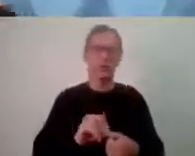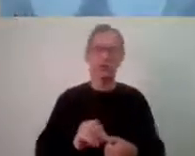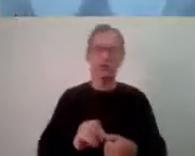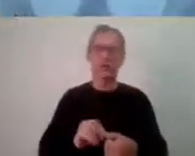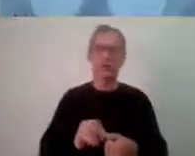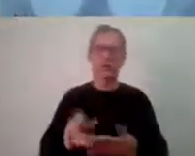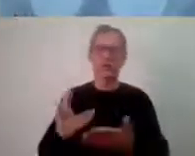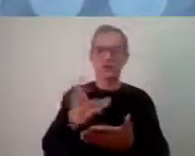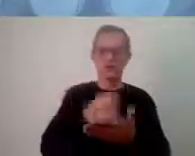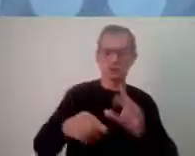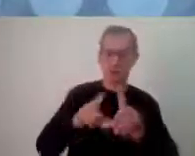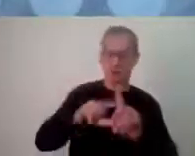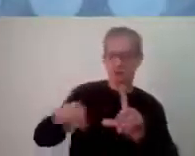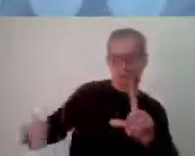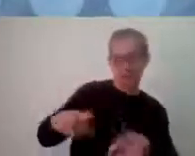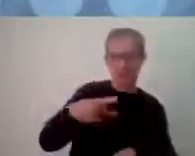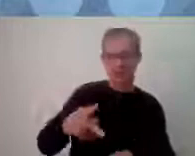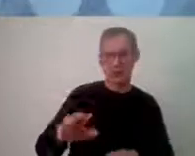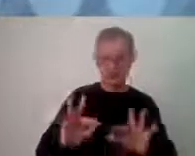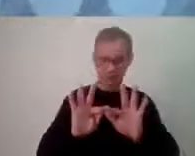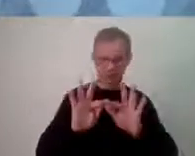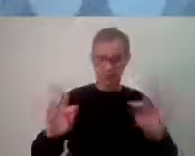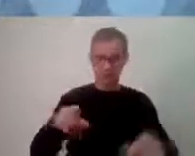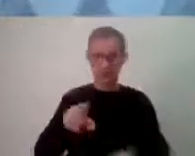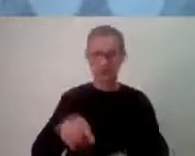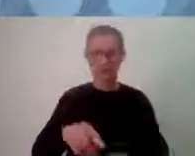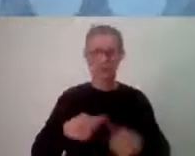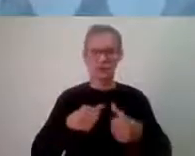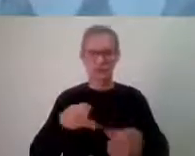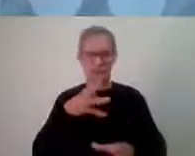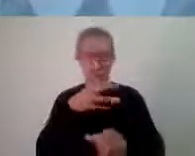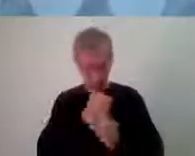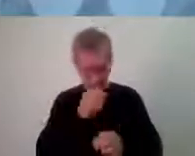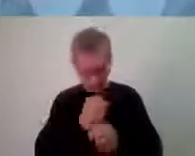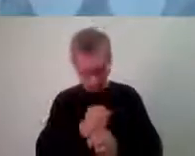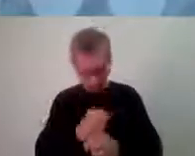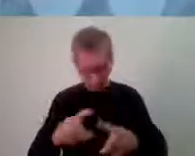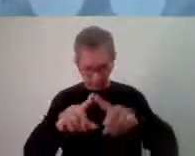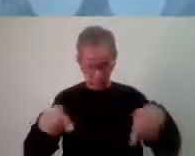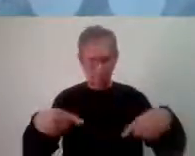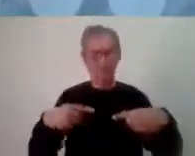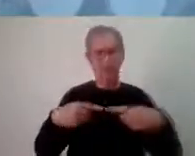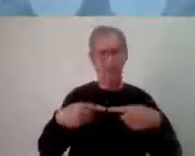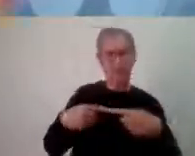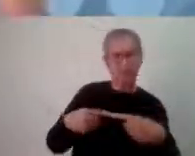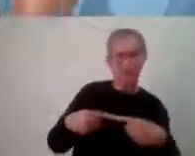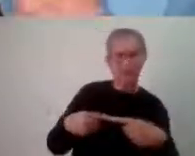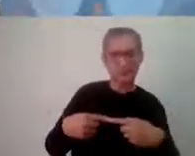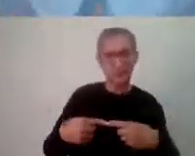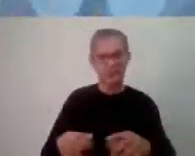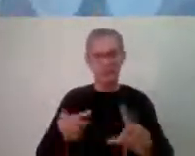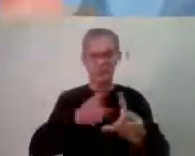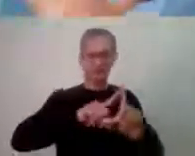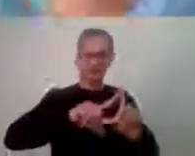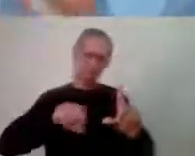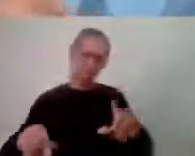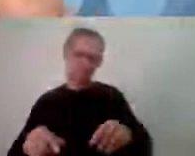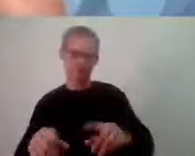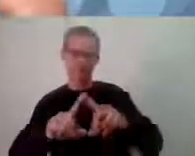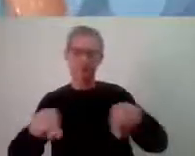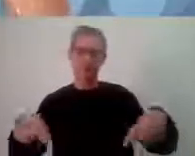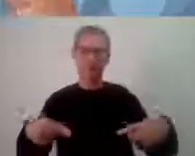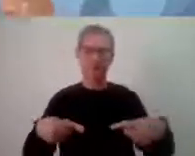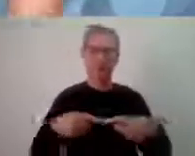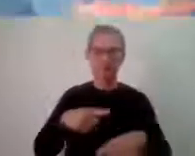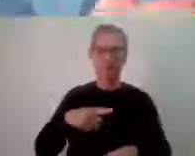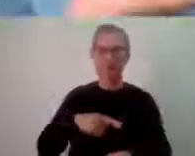esboço gráfico das suas funções quando vocês estiverem calculando área, né? Área entre curvas, área só quando